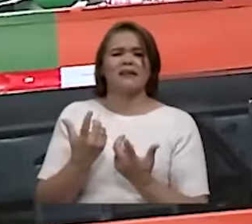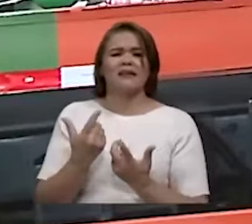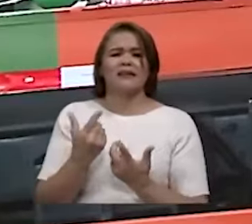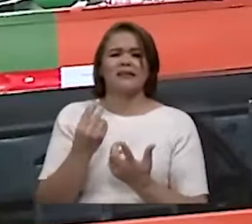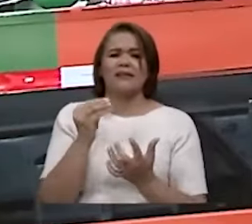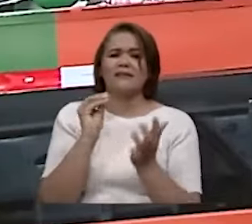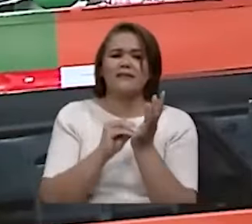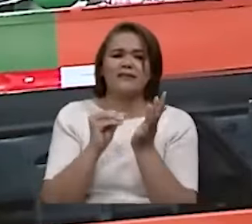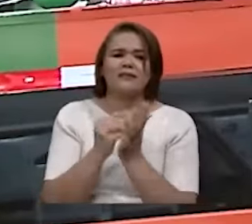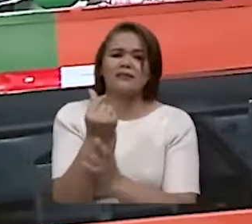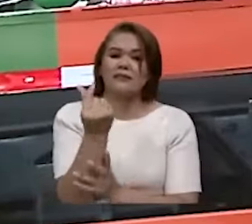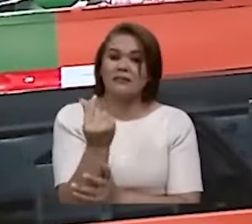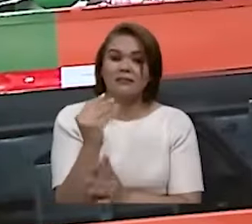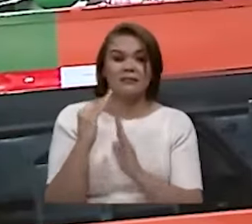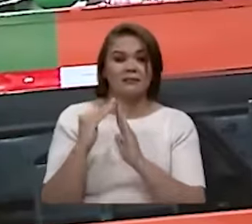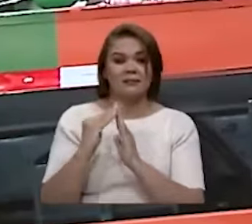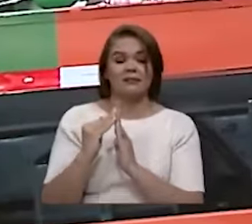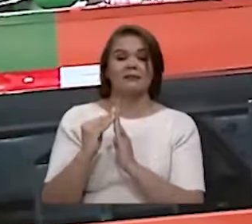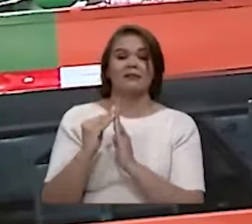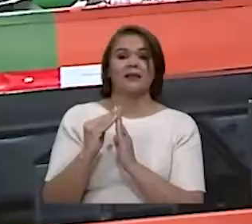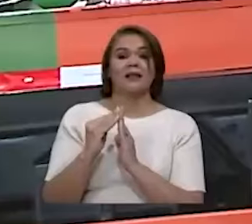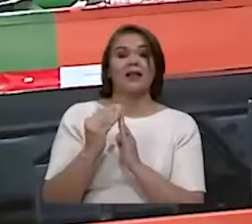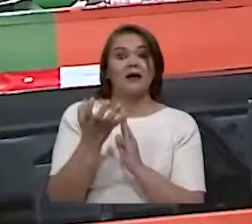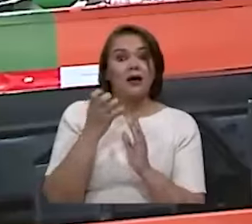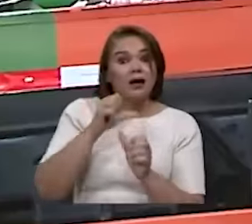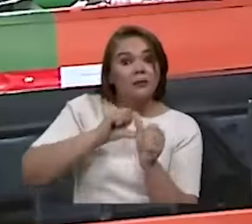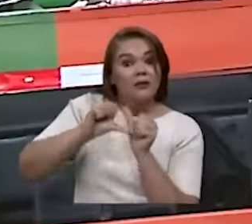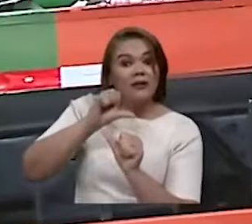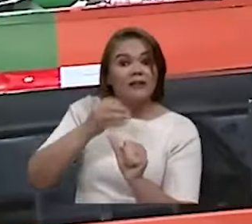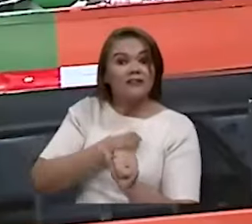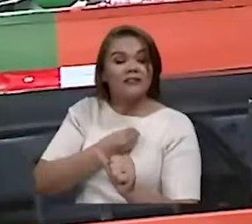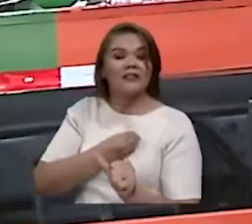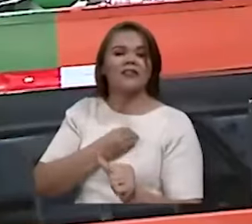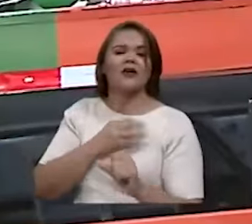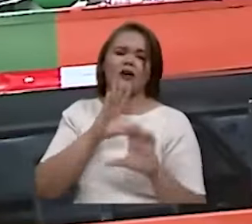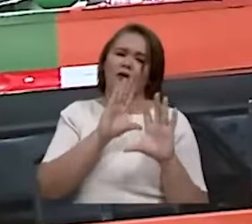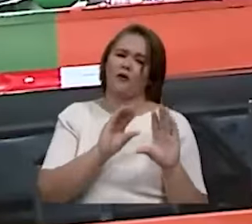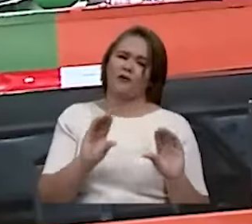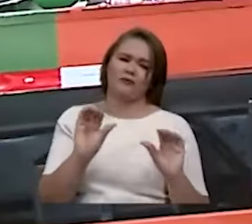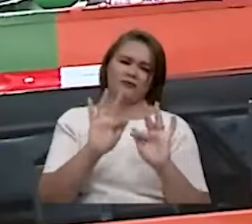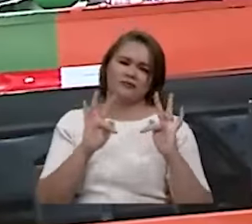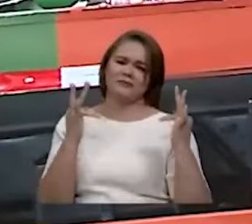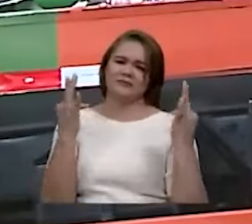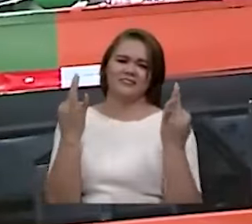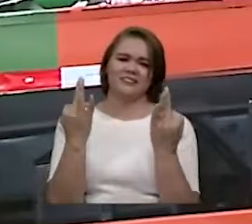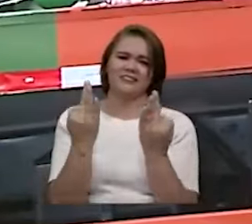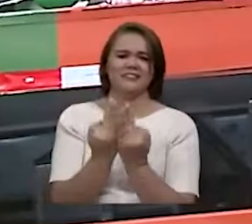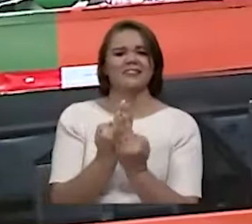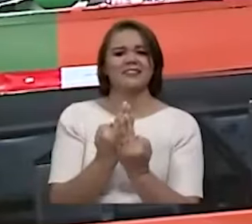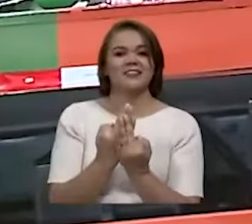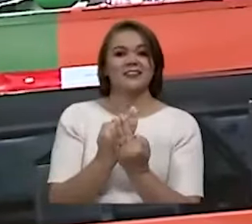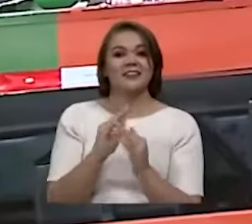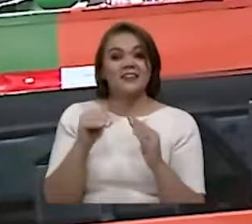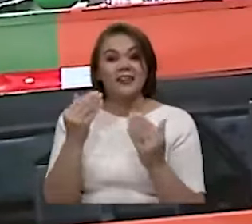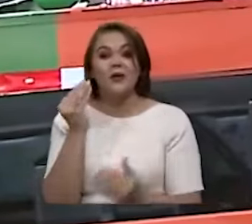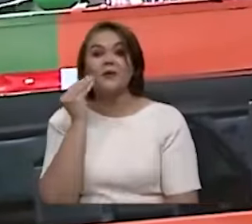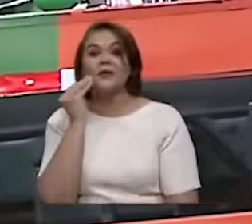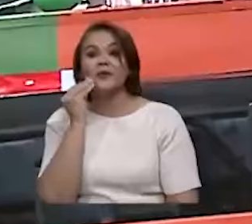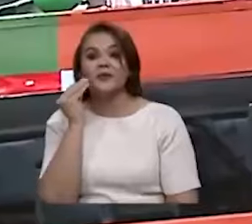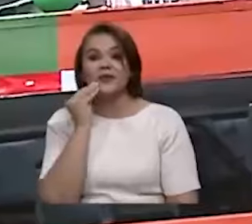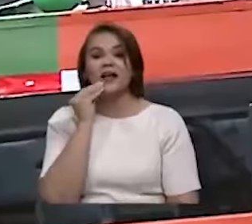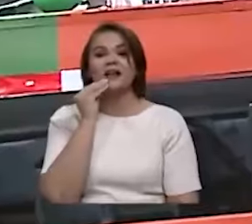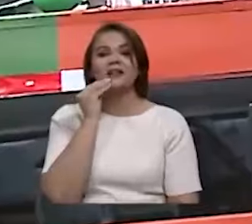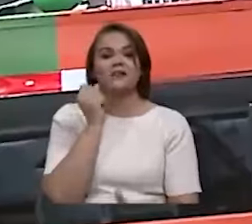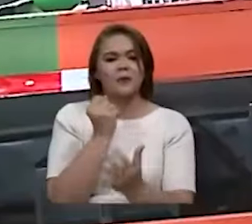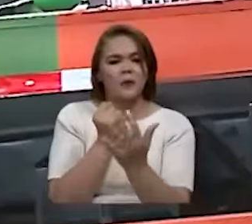quero sair do aluguel. Eu quero mudar de vida. Eu quero mais um conforto para minha família. Então, vamos dar essa oportunidade, vamos